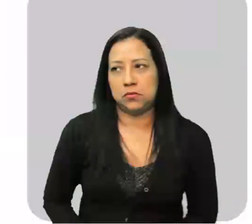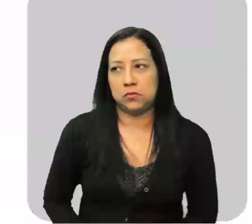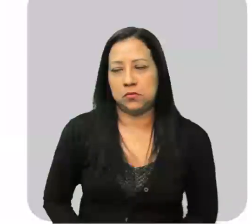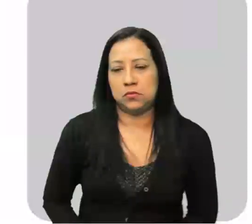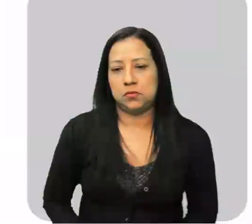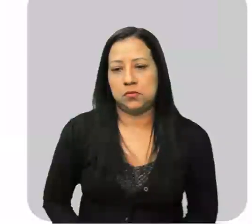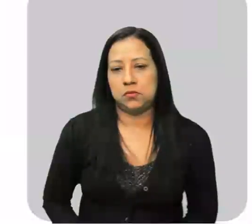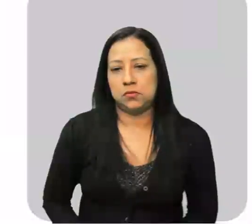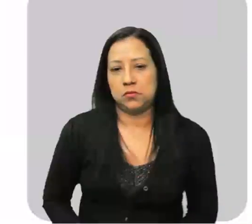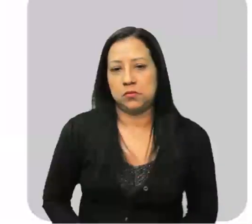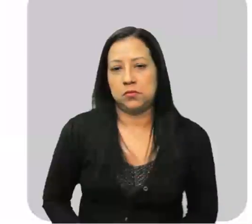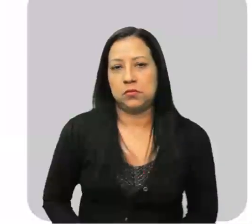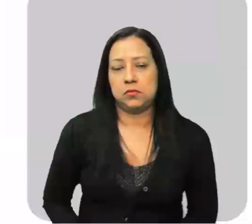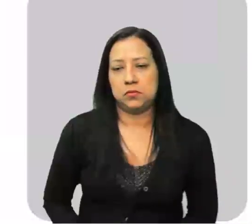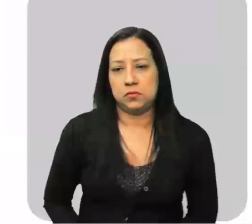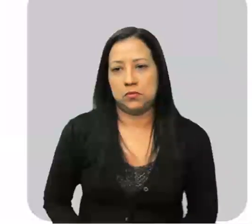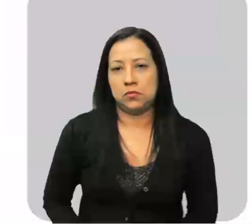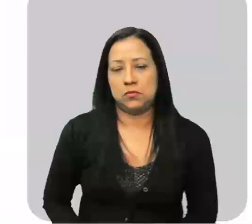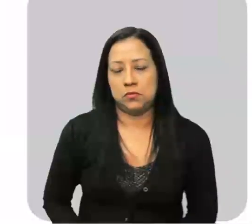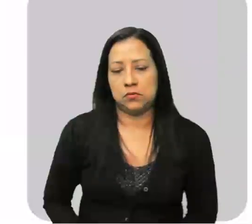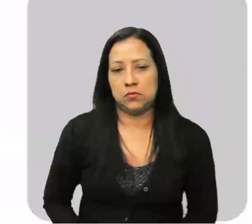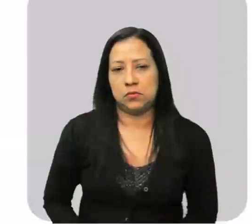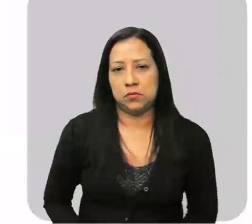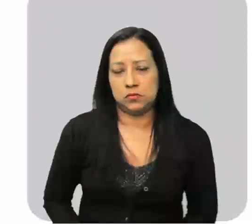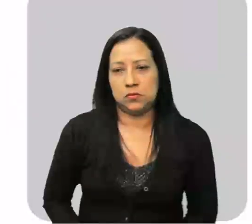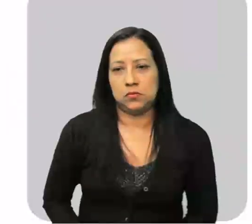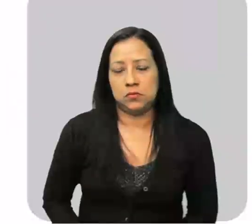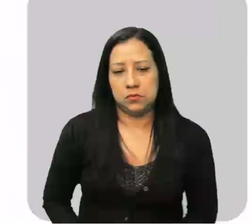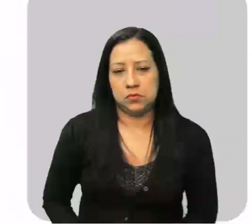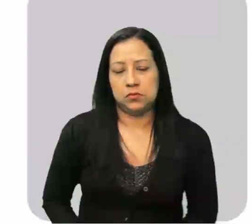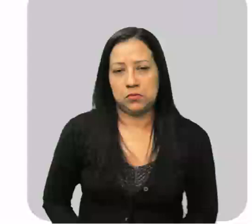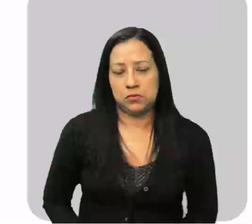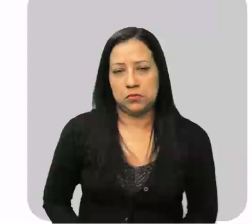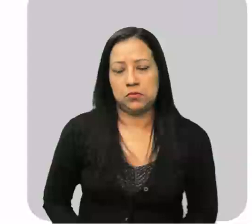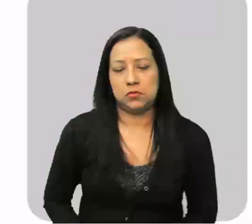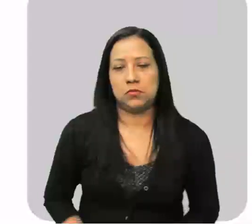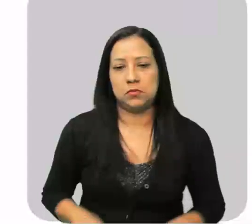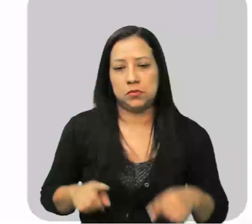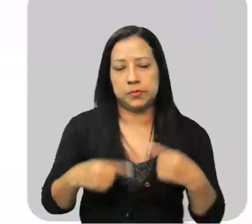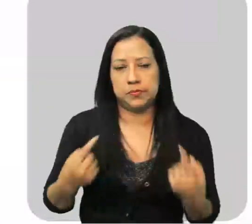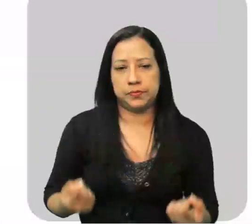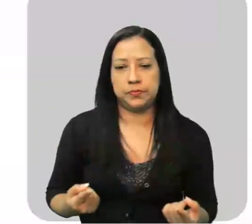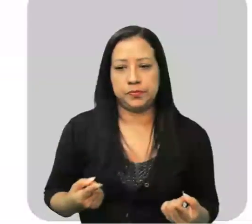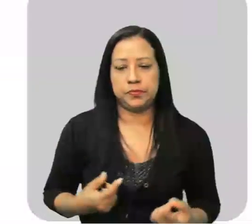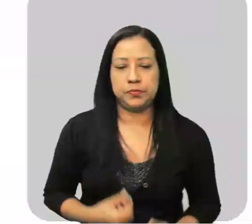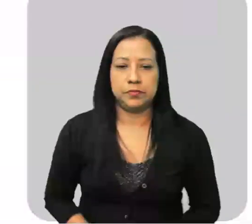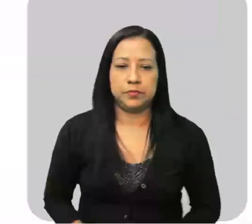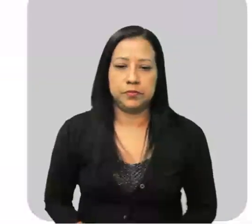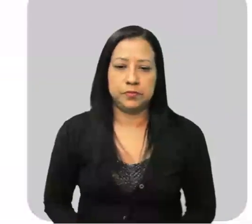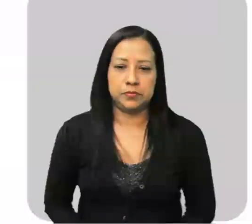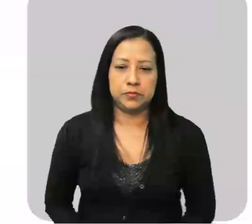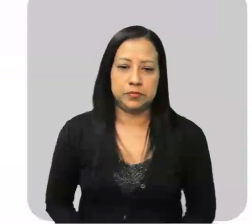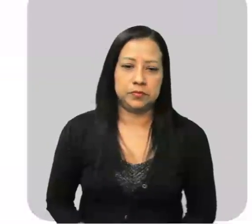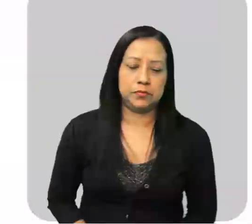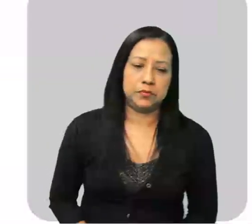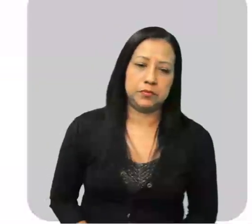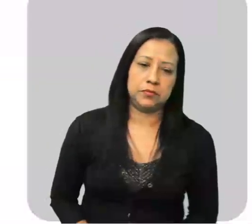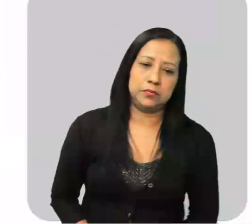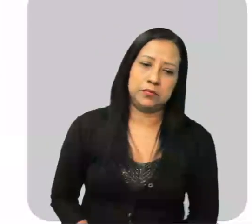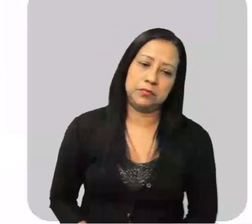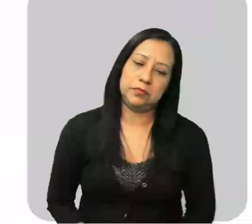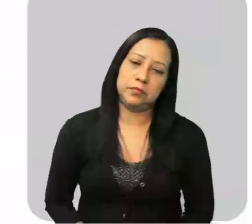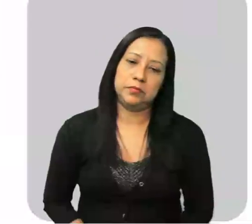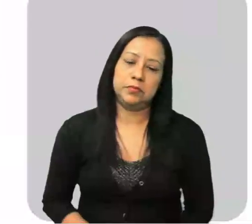beleza? Então é um grande centro urbano, diferente do nível hierárquico do Amapá. É um outro estado de menor